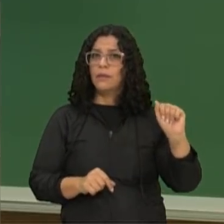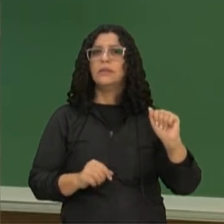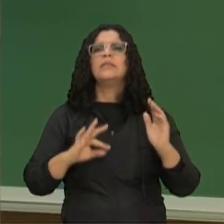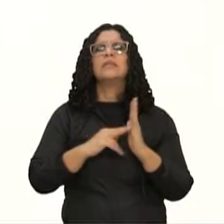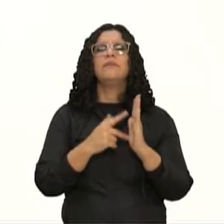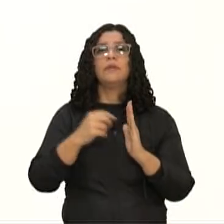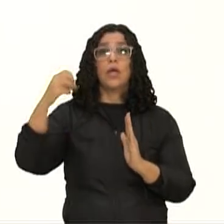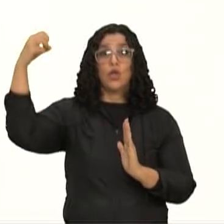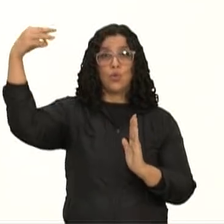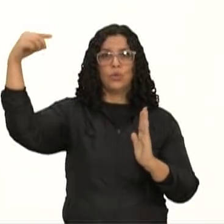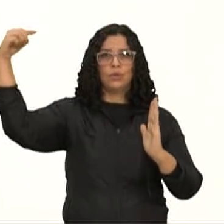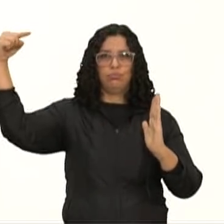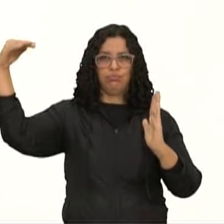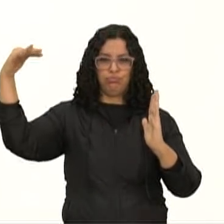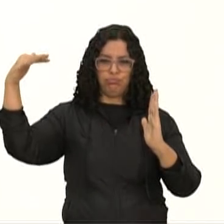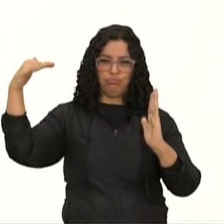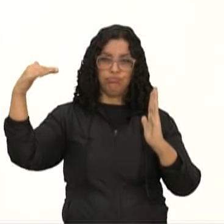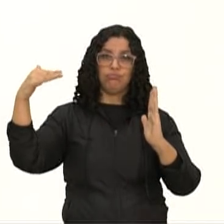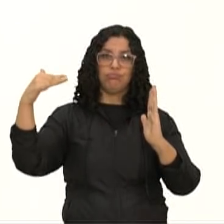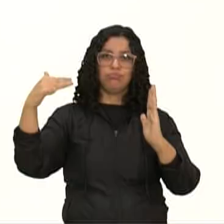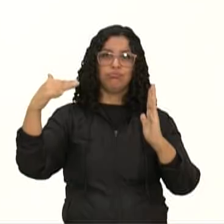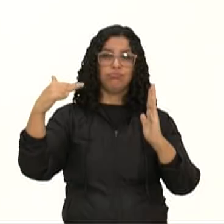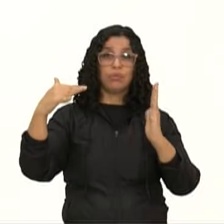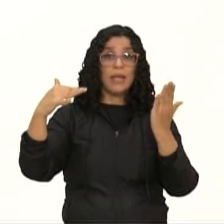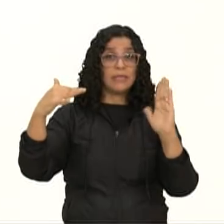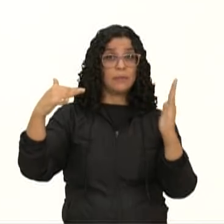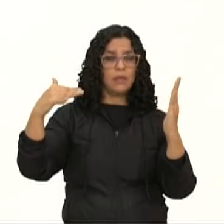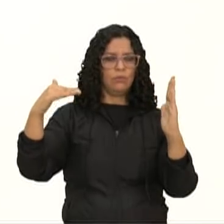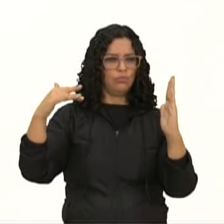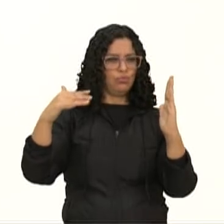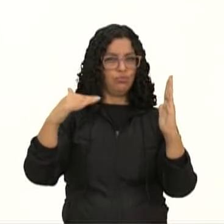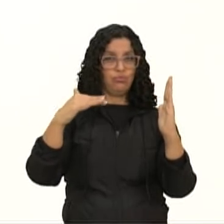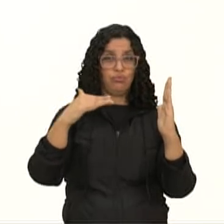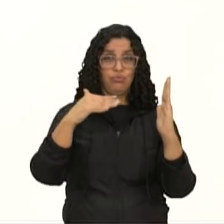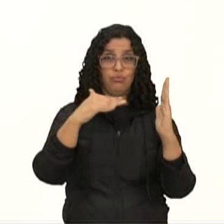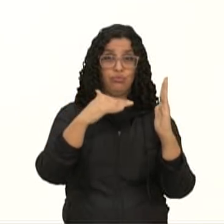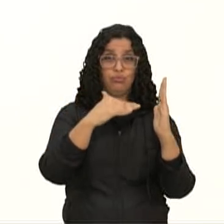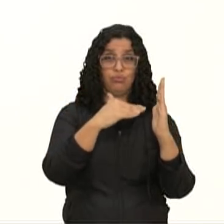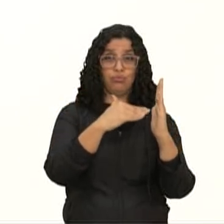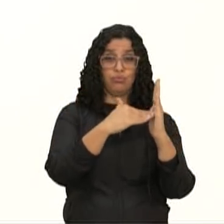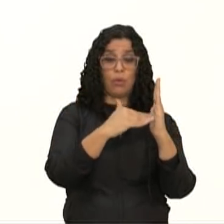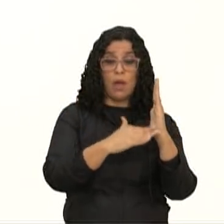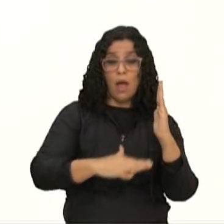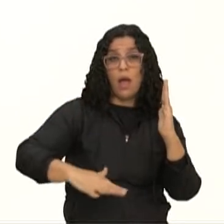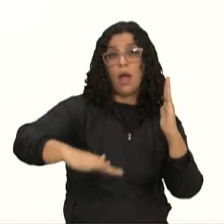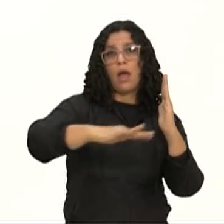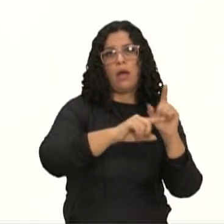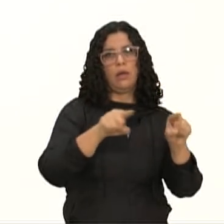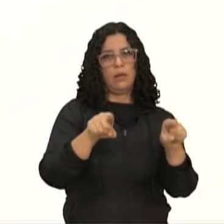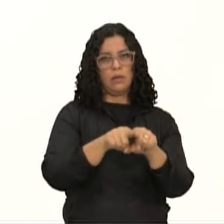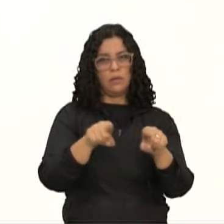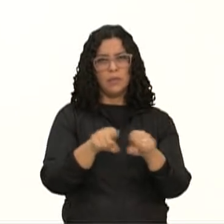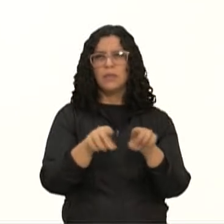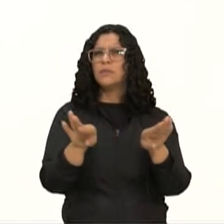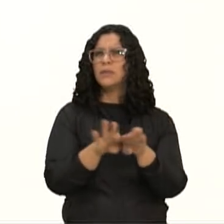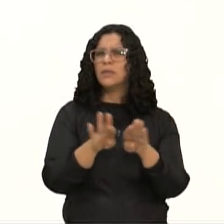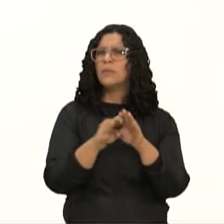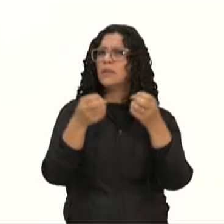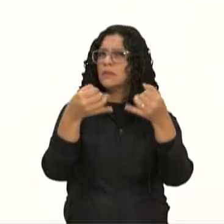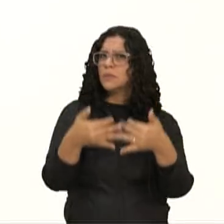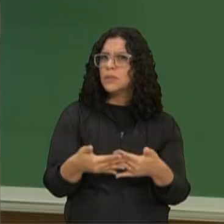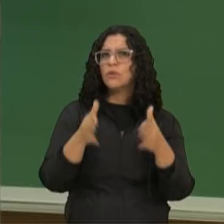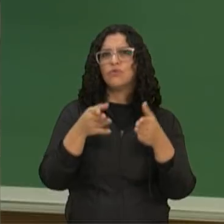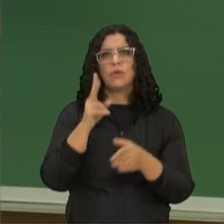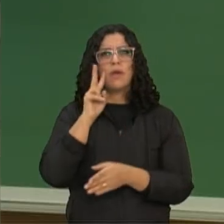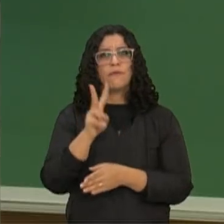incidente, o raio refletido e a normal é o espelho no ponto de incidência estão no mesmo plano. E aí vem definições que já vimos anteriormente,